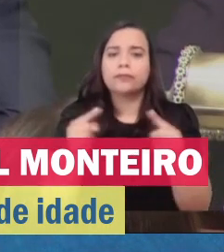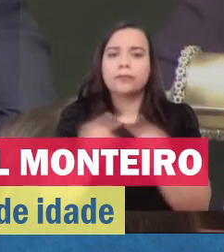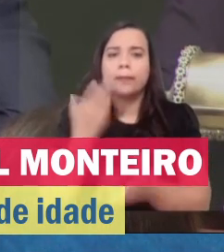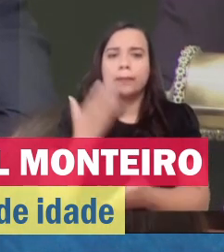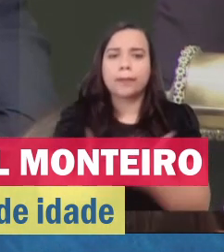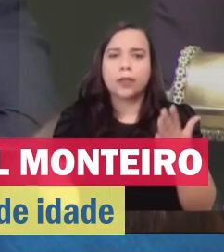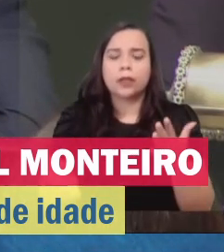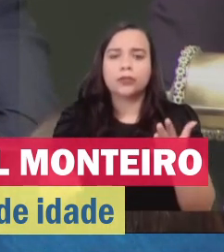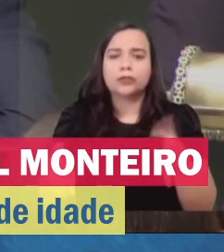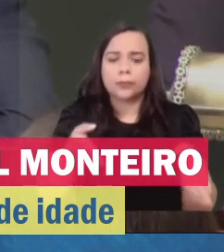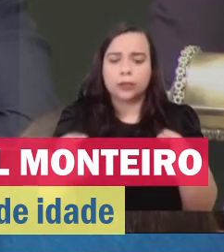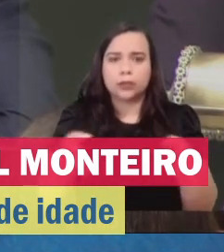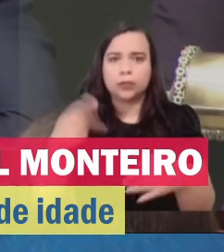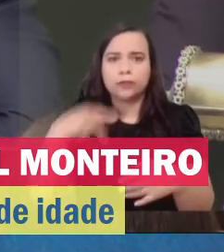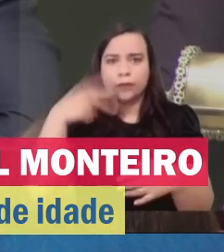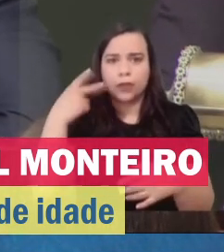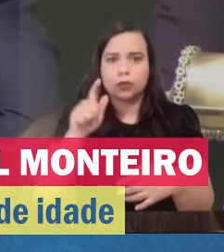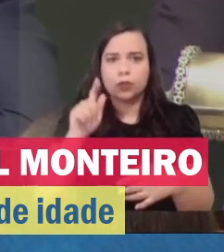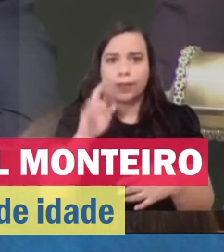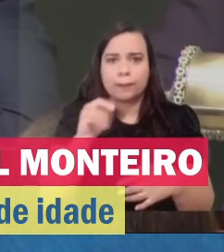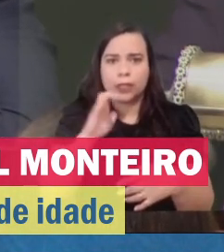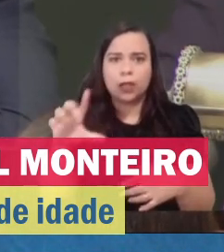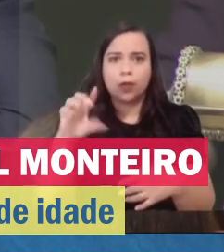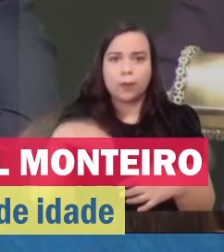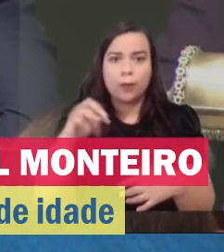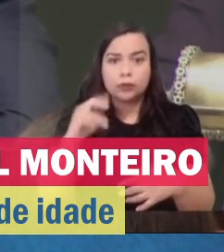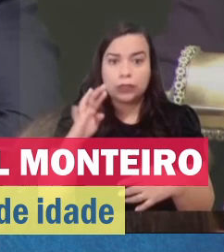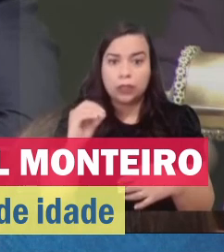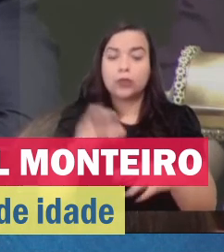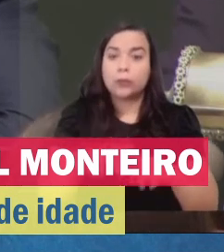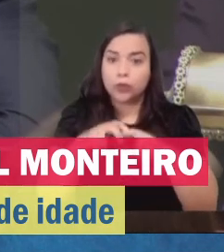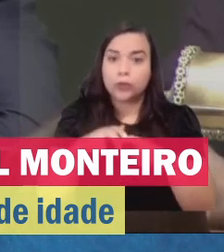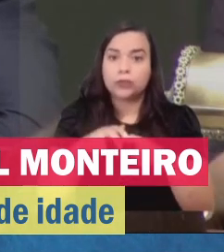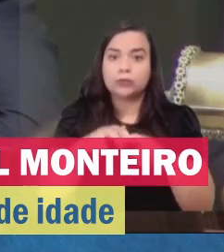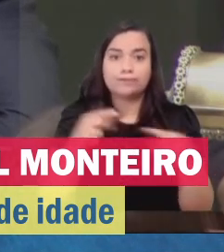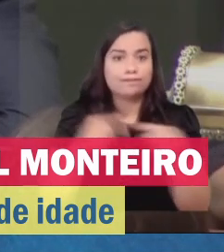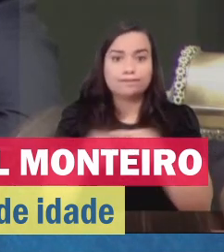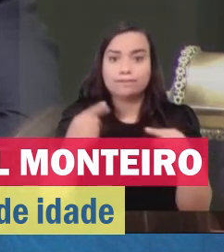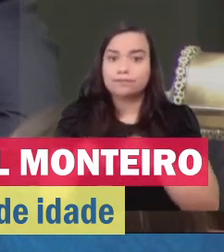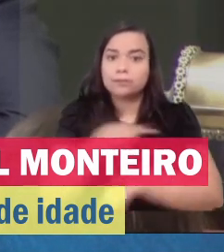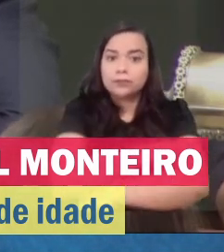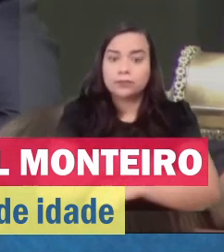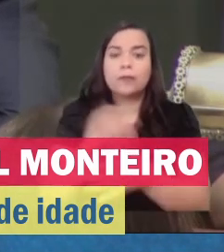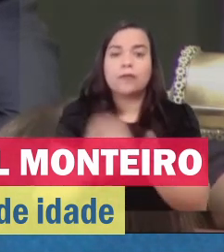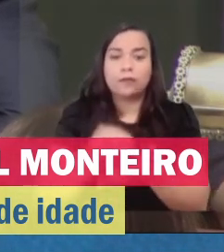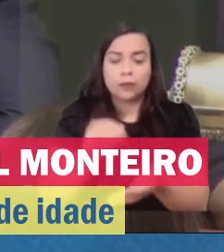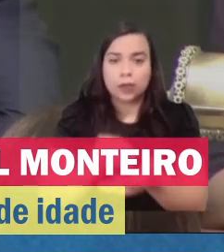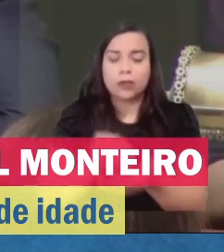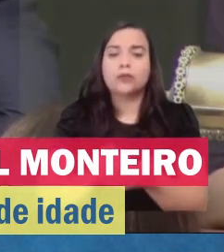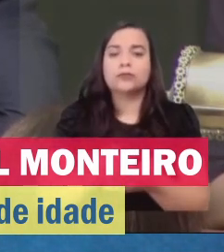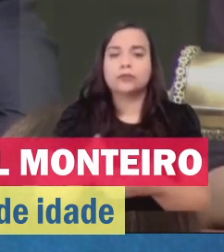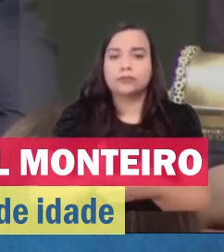conduta incompatível com o decoro parlamentar. E nesse momento, como já foi dito, lido o rito pela